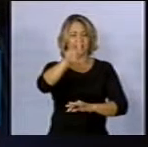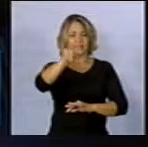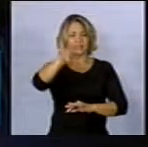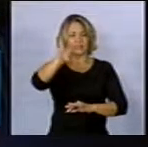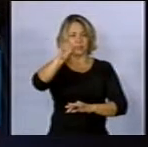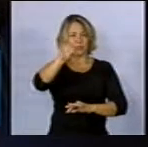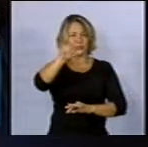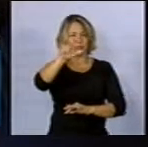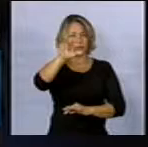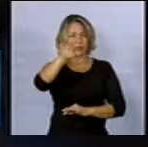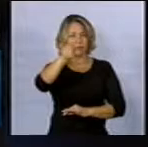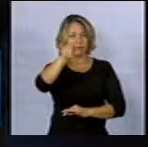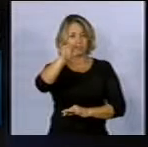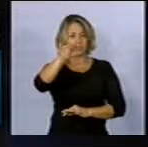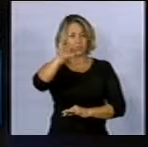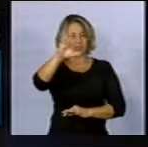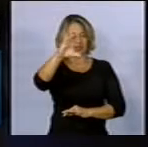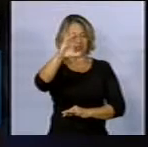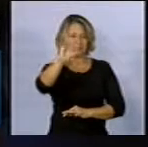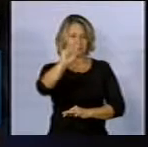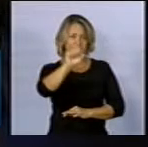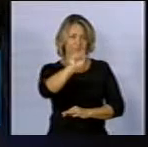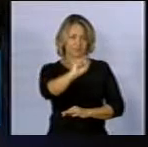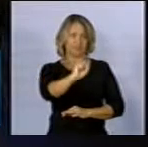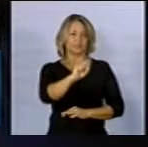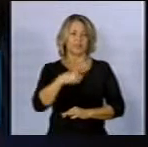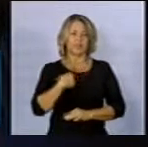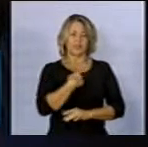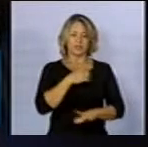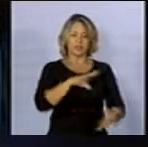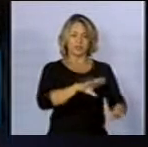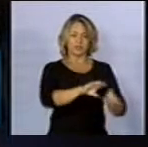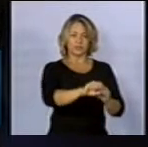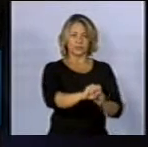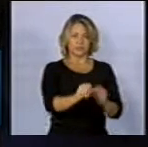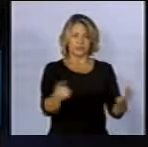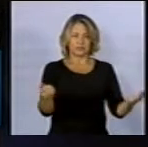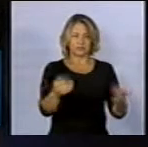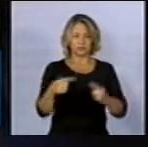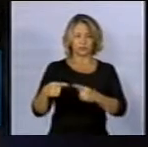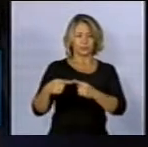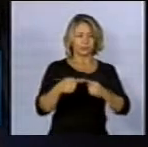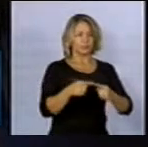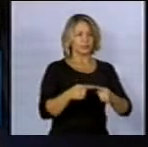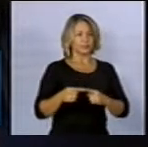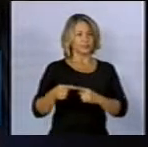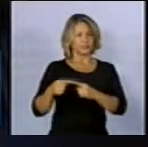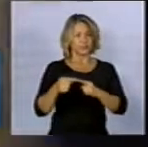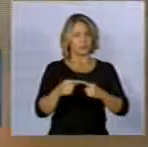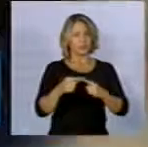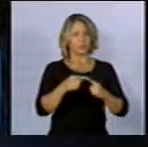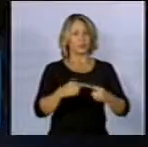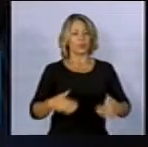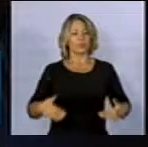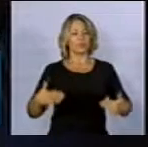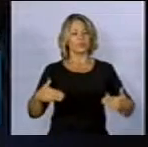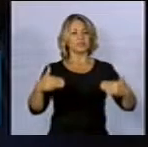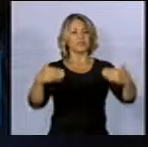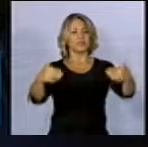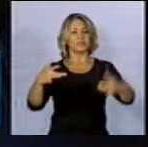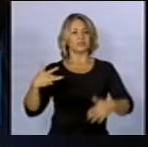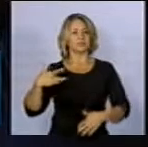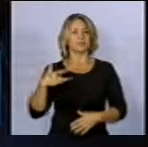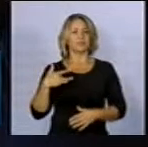radiológicas a nossa formação de acordo com o Ministério da